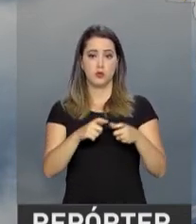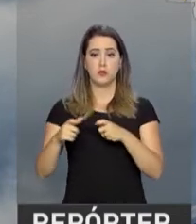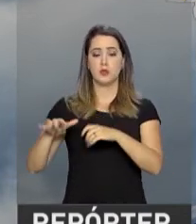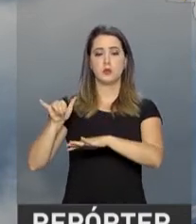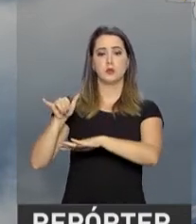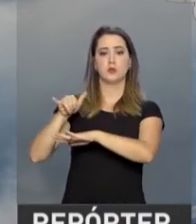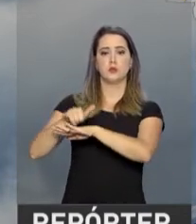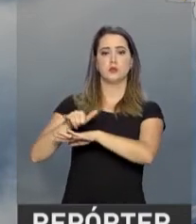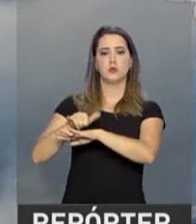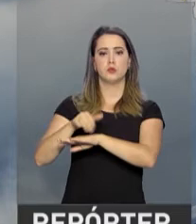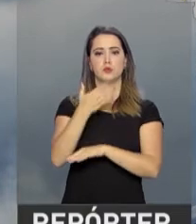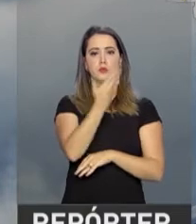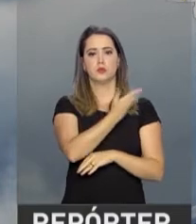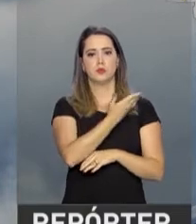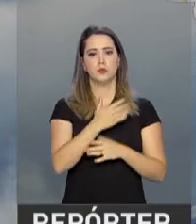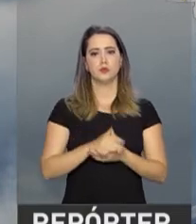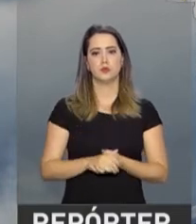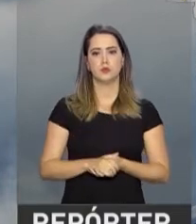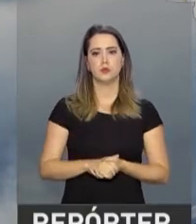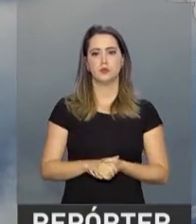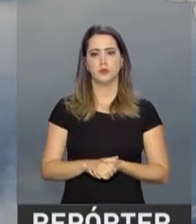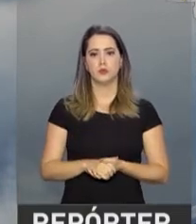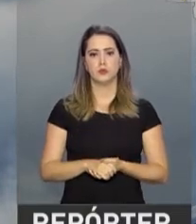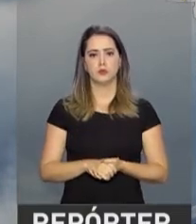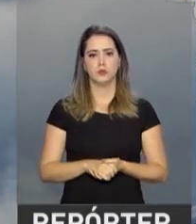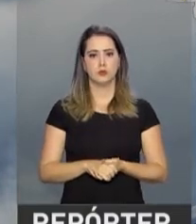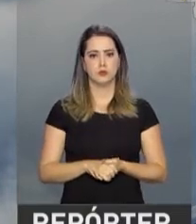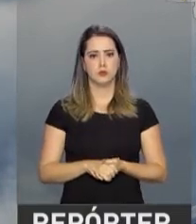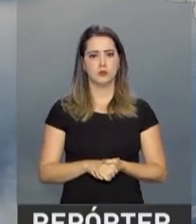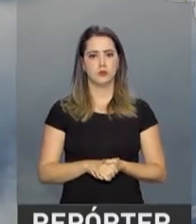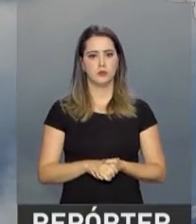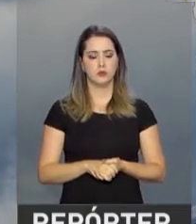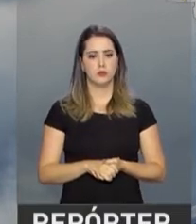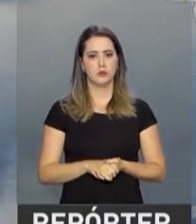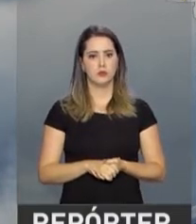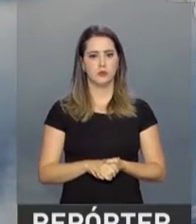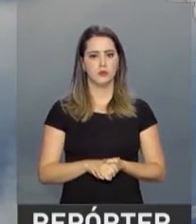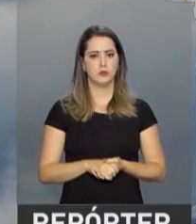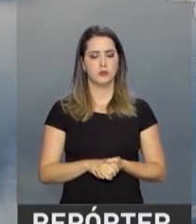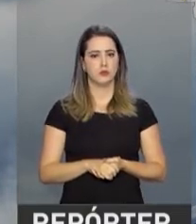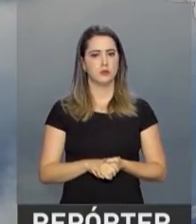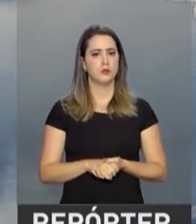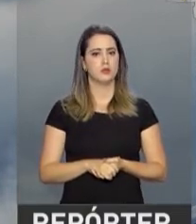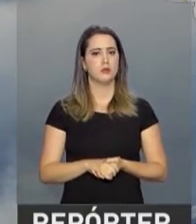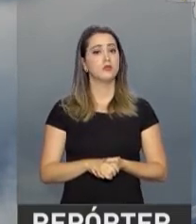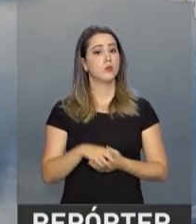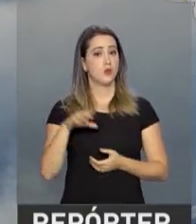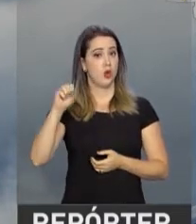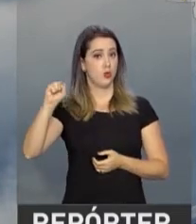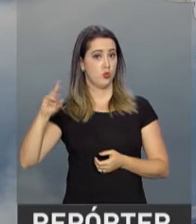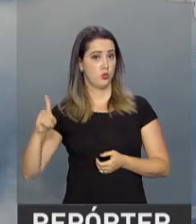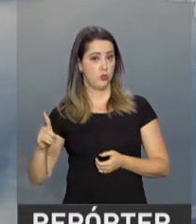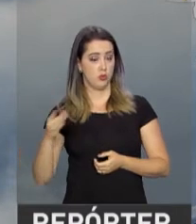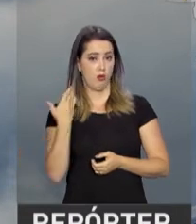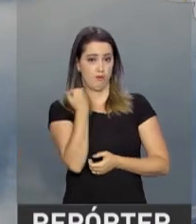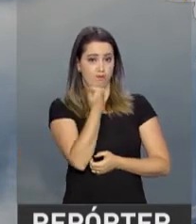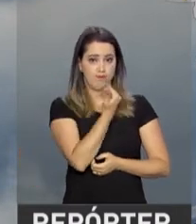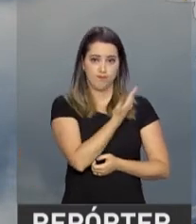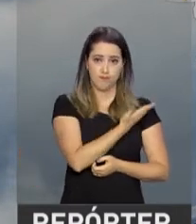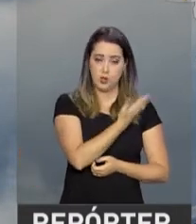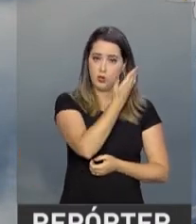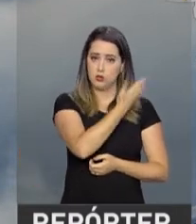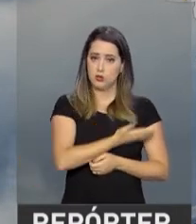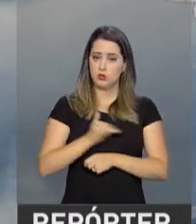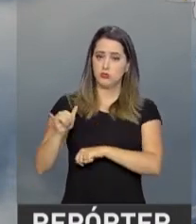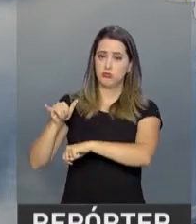rondonópolis sinop alta floresta e barra do garças no sudeste vitória